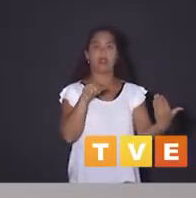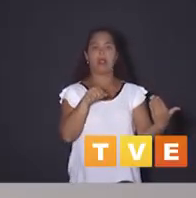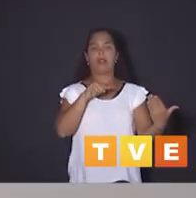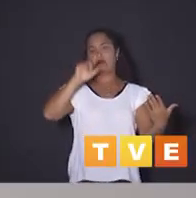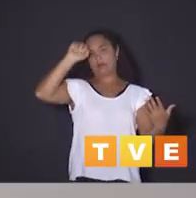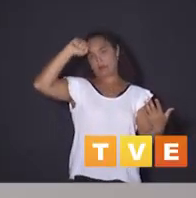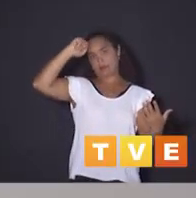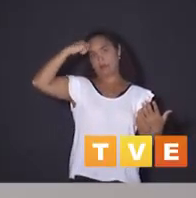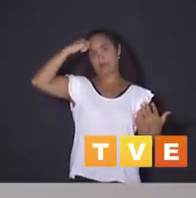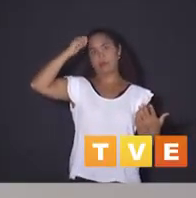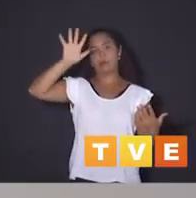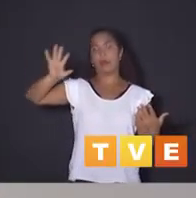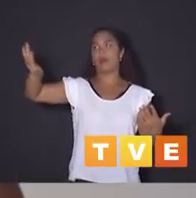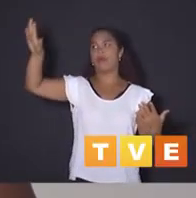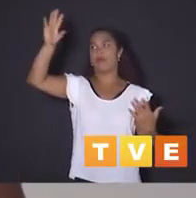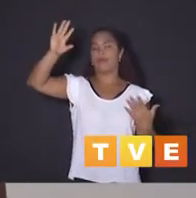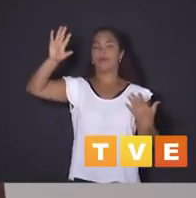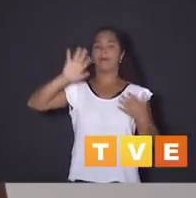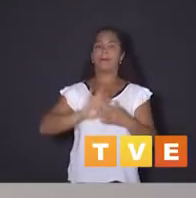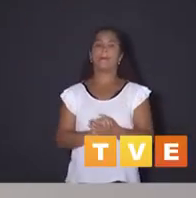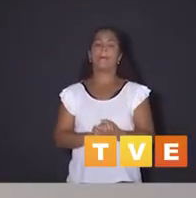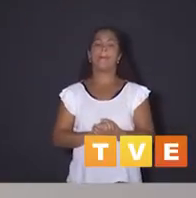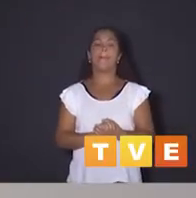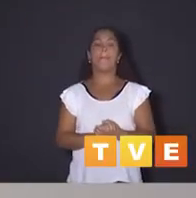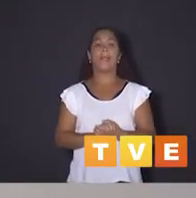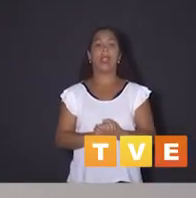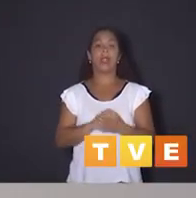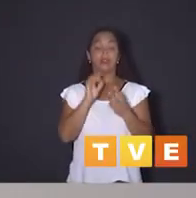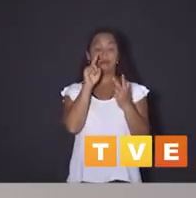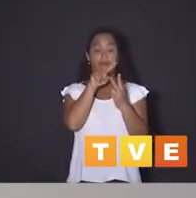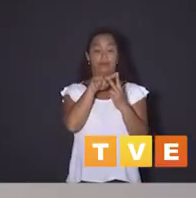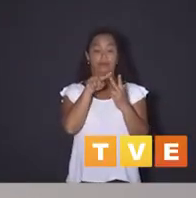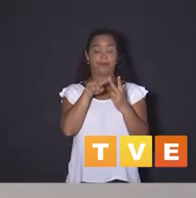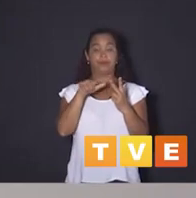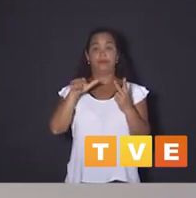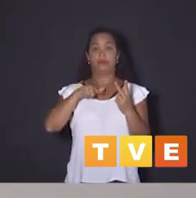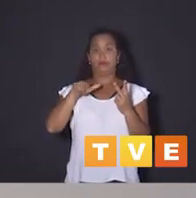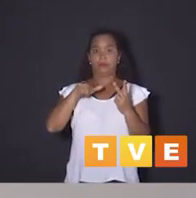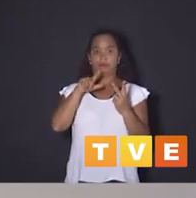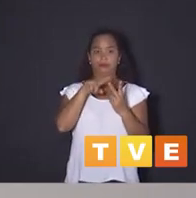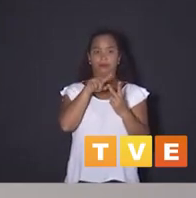eu posso citar dois trabalhos recentes